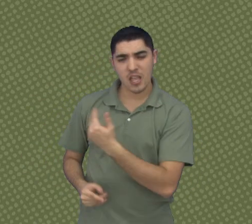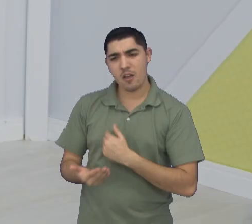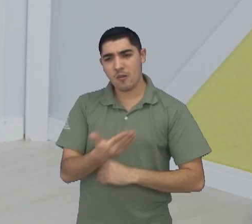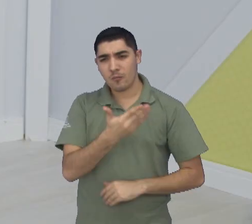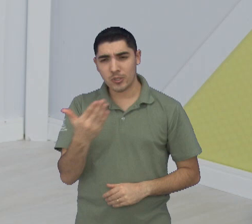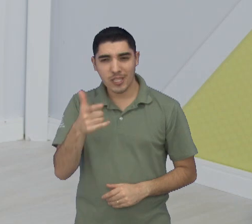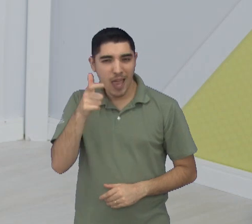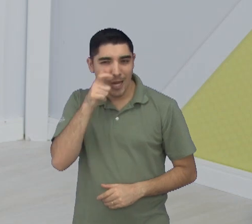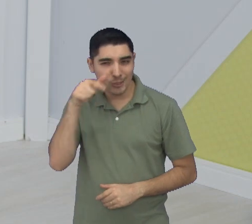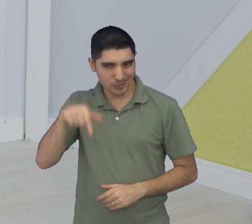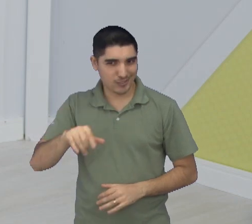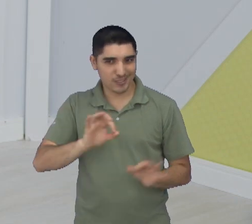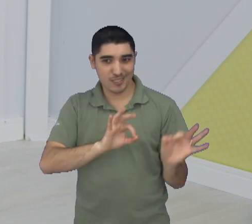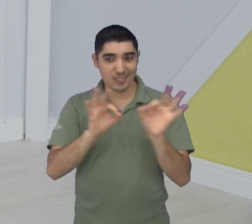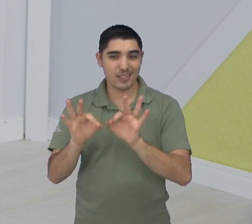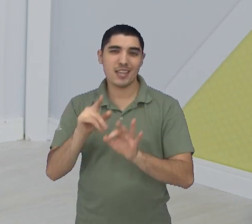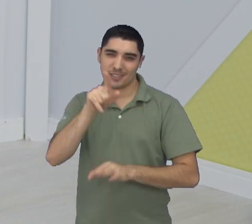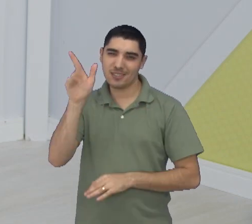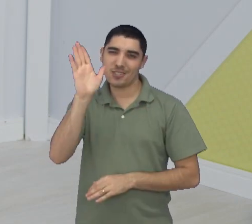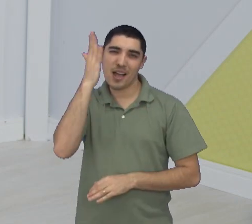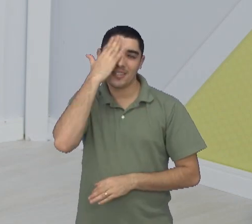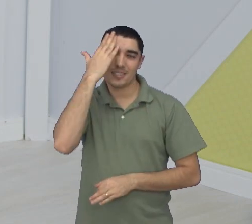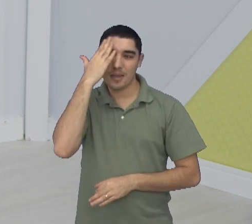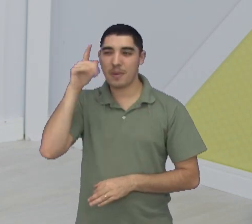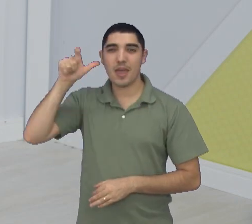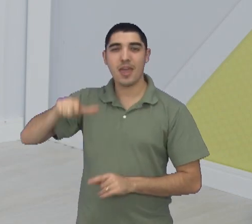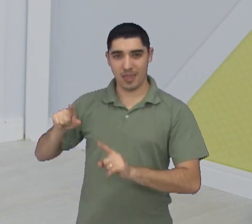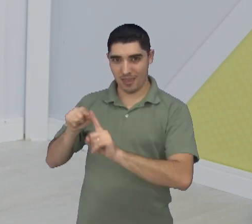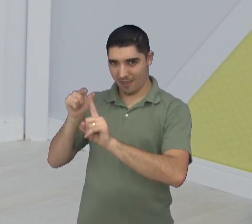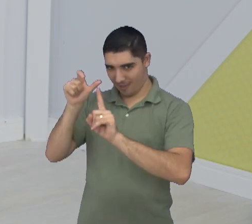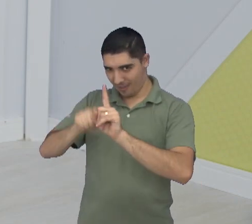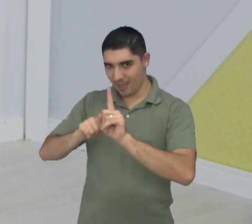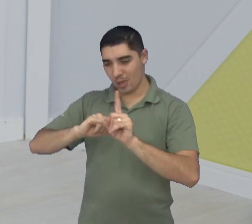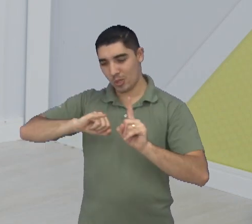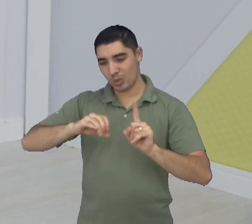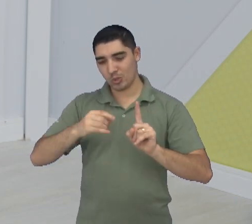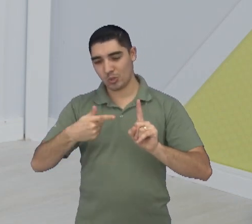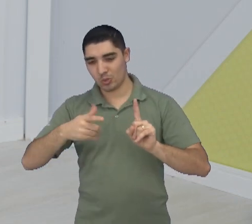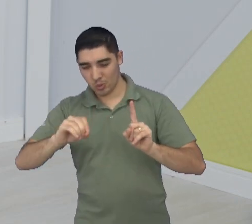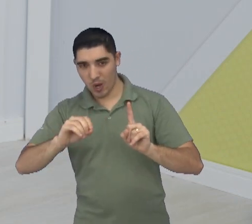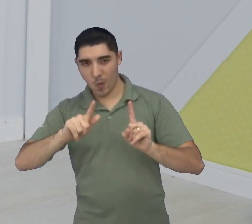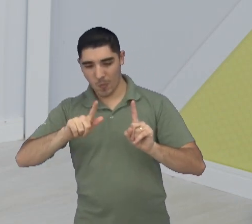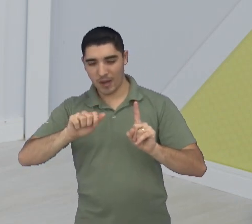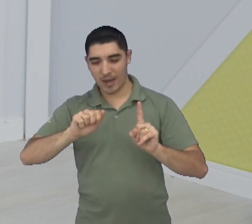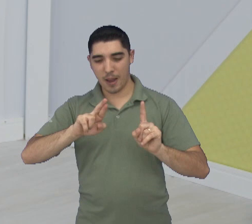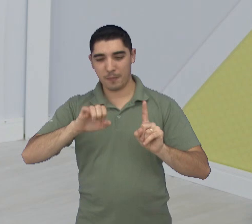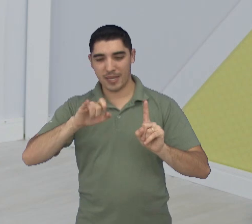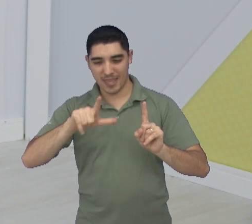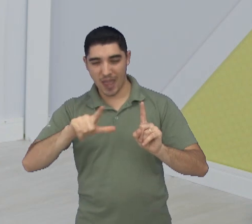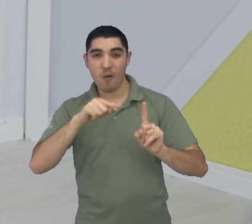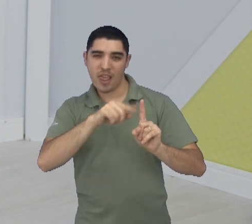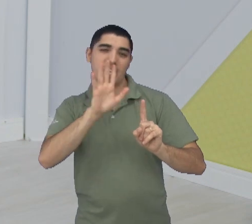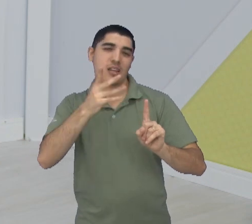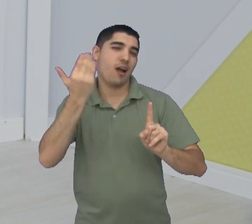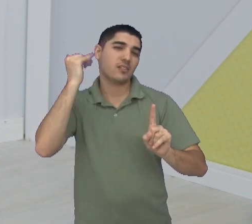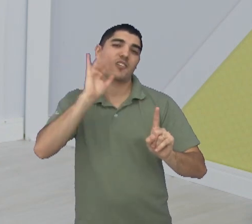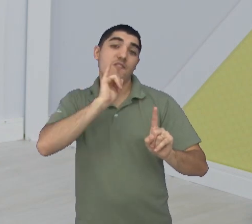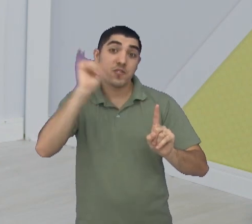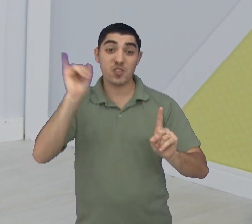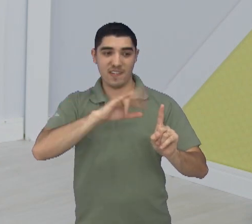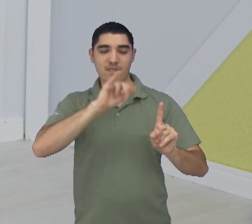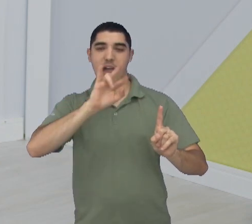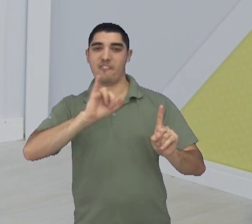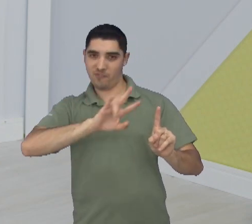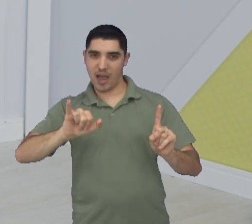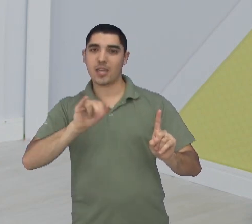sabia que o João Gabriel já estava com um contrato renovado, que a gente conversou com o Edmar aqui, que o Edmar, que é o gerente de futebol do São José,